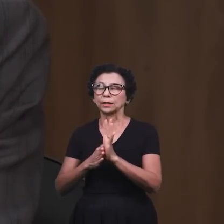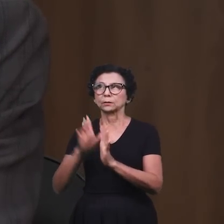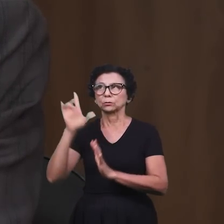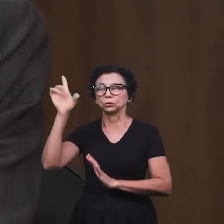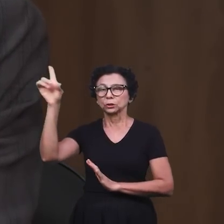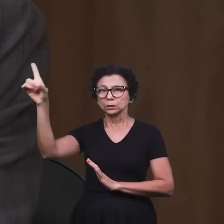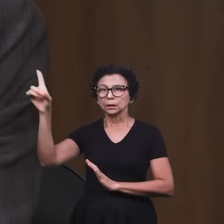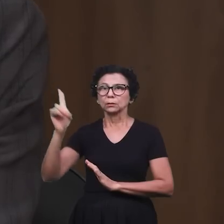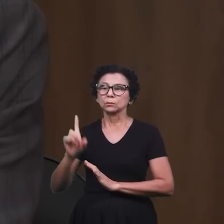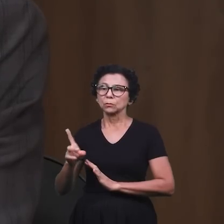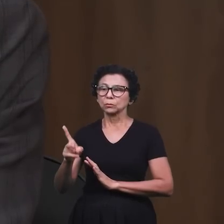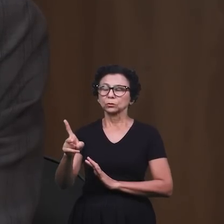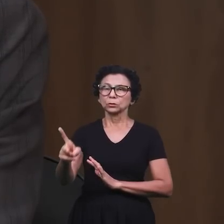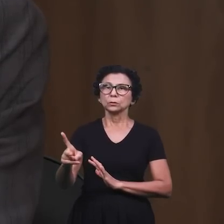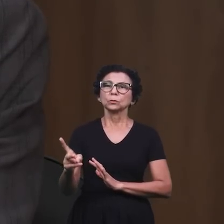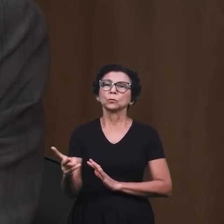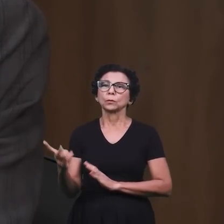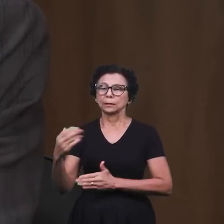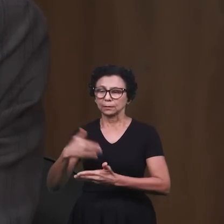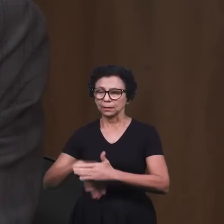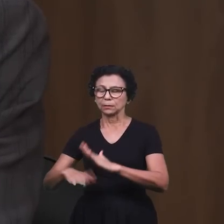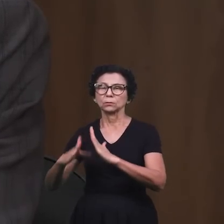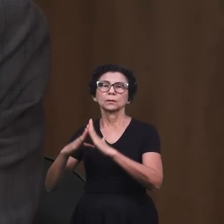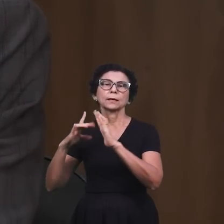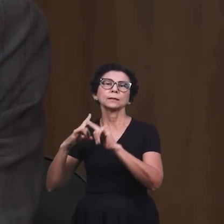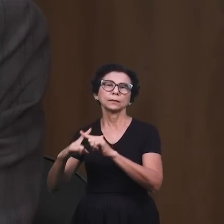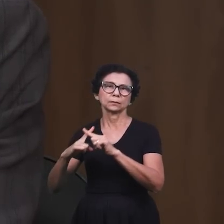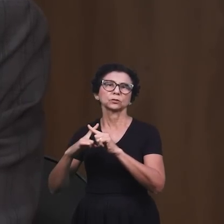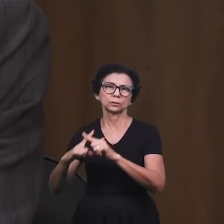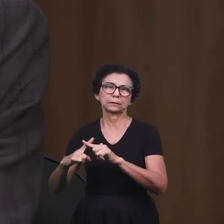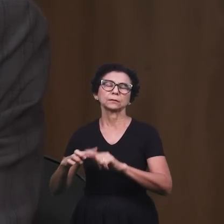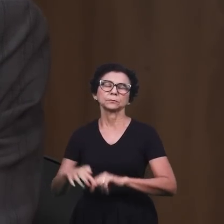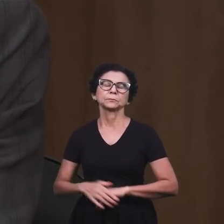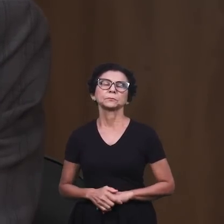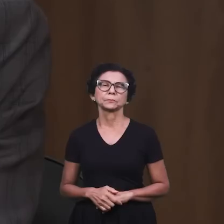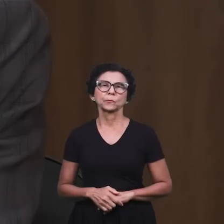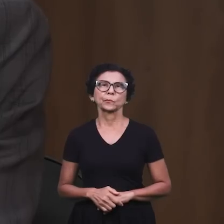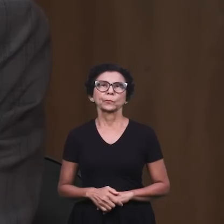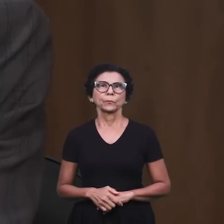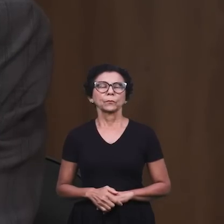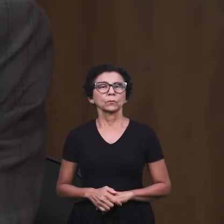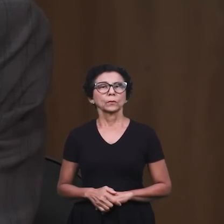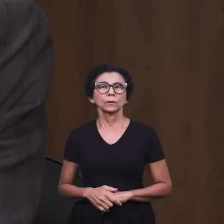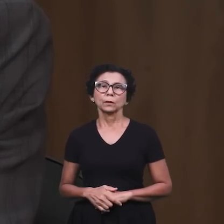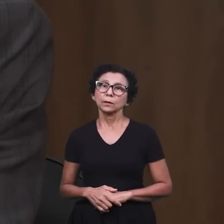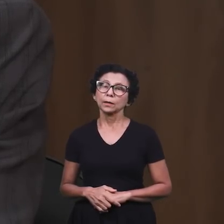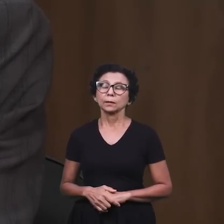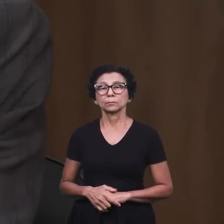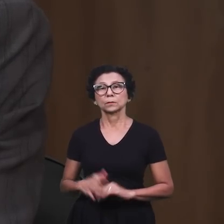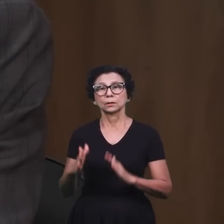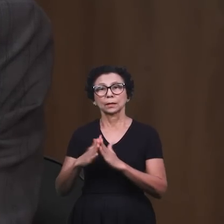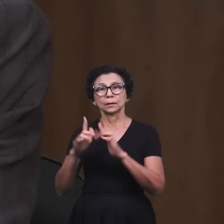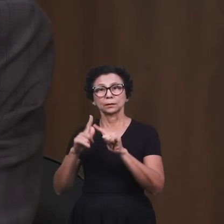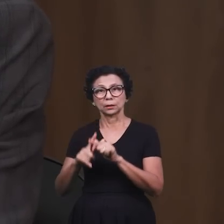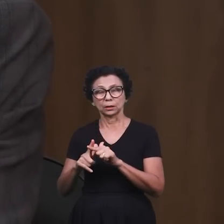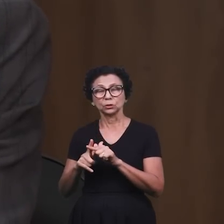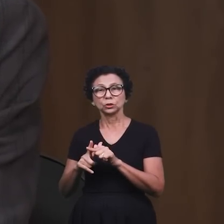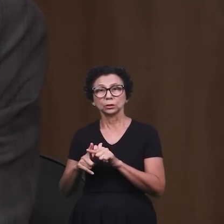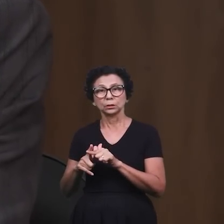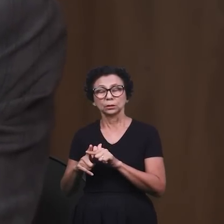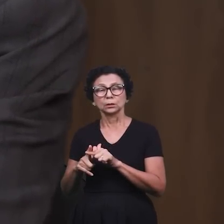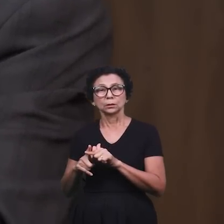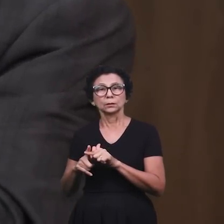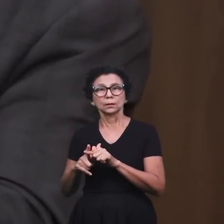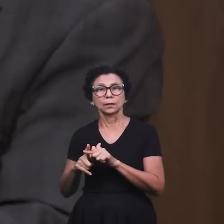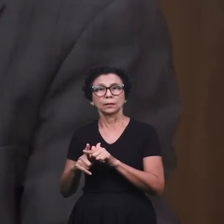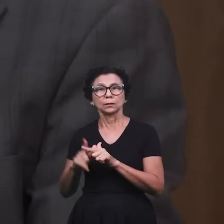entendimento que acho que é um entendimento muito prevalece nessa hora, né? Entendendo que a igreja está continuando o projeto de Deus, né? Continuando na igreja, né?